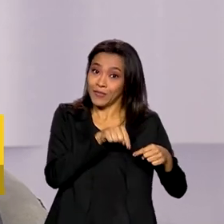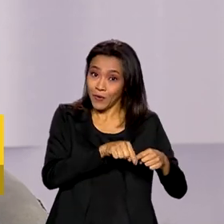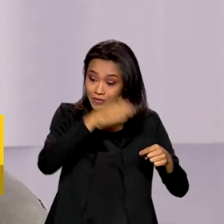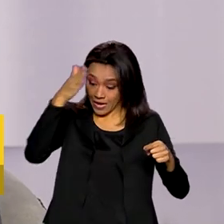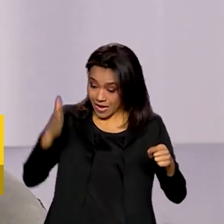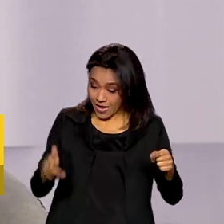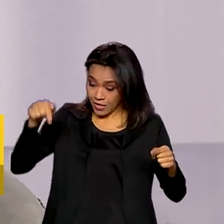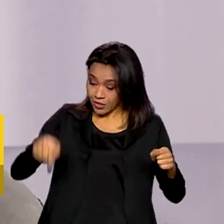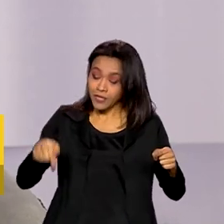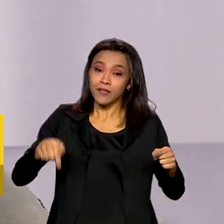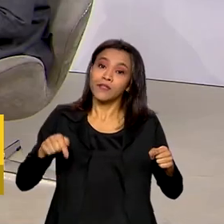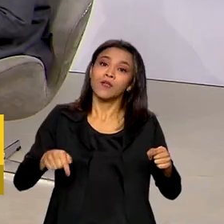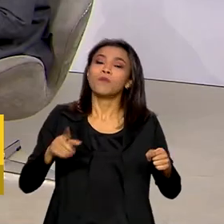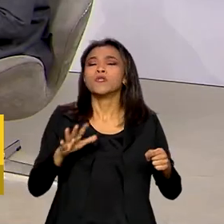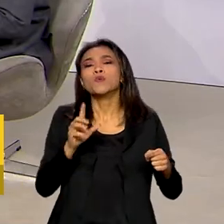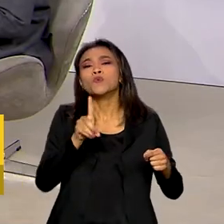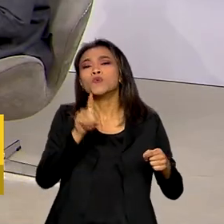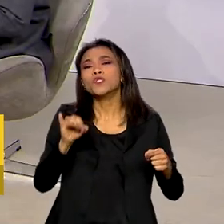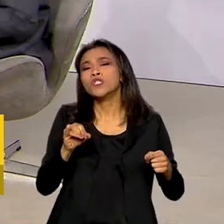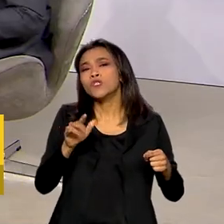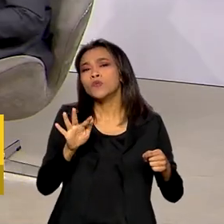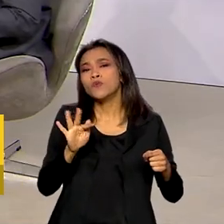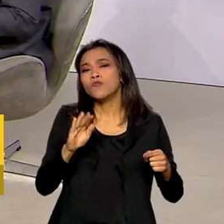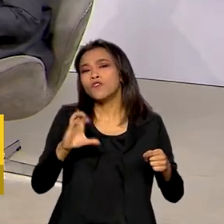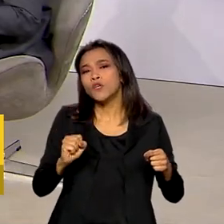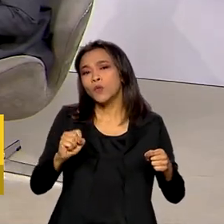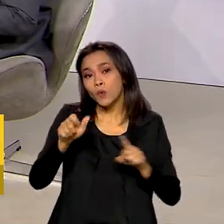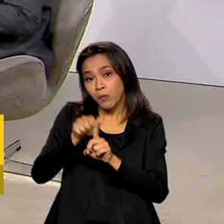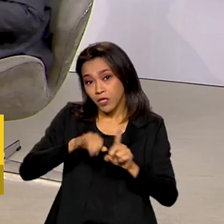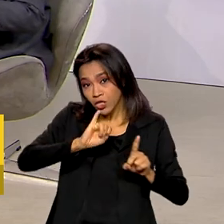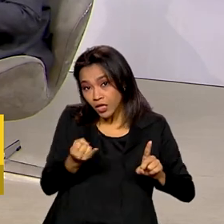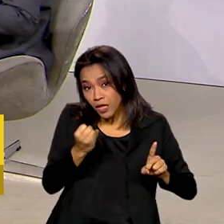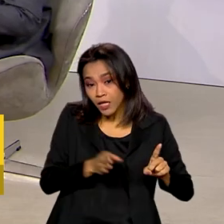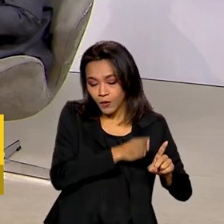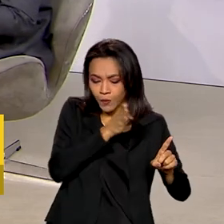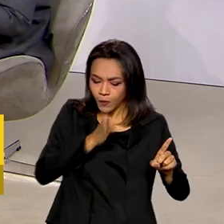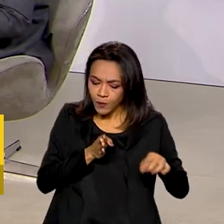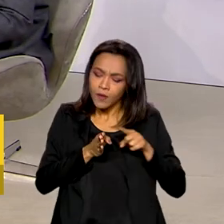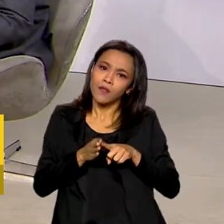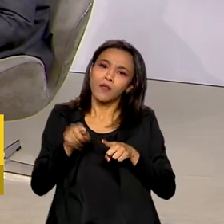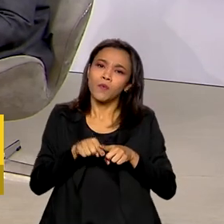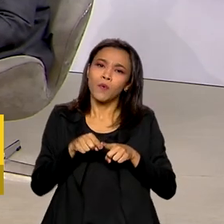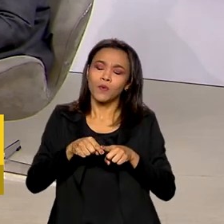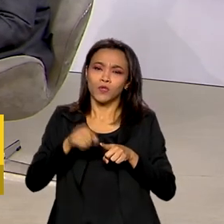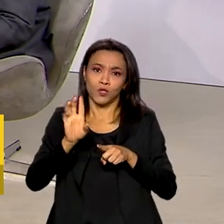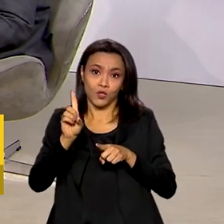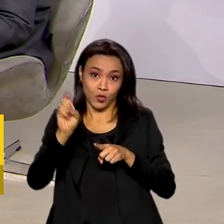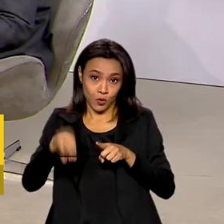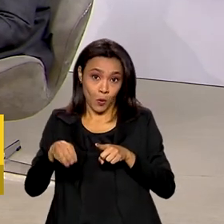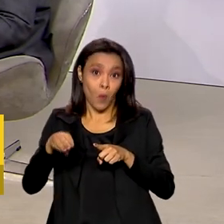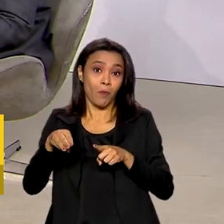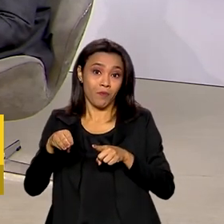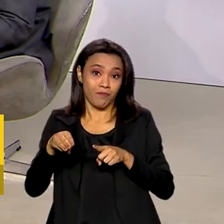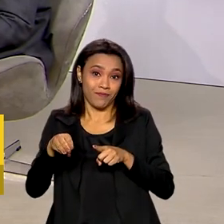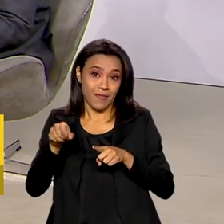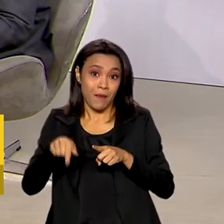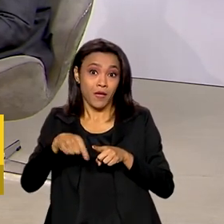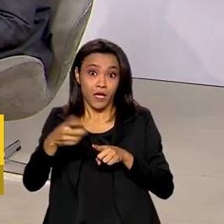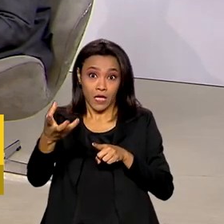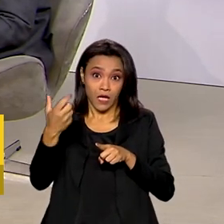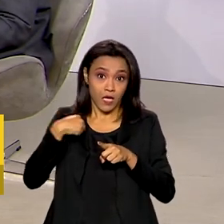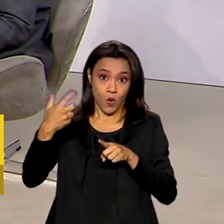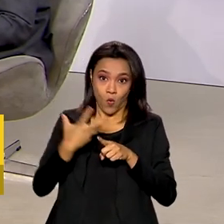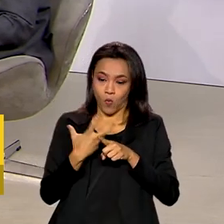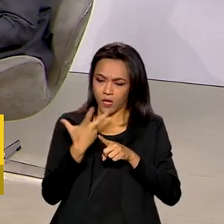ano, o dia do Fico, por exemplo, em janeiro. Depois nós tivemos o Pedro ganhou um título de defensor perpétuo do